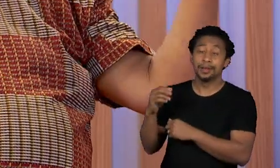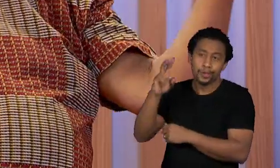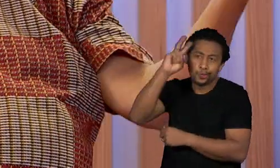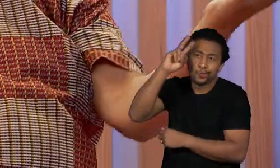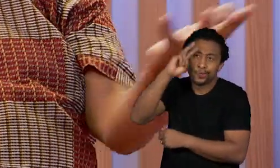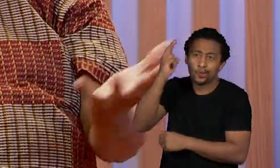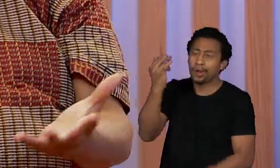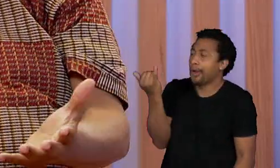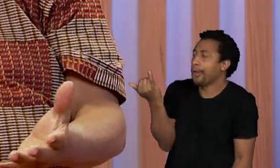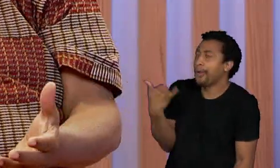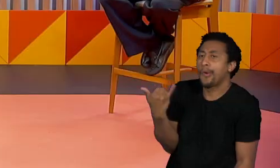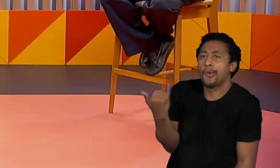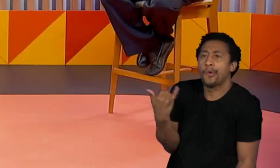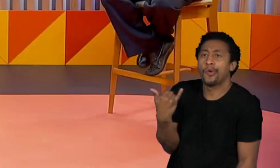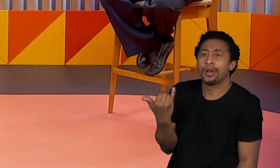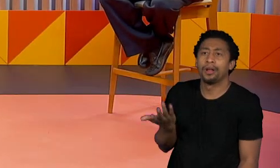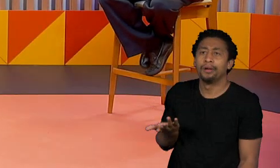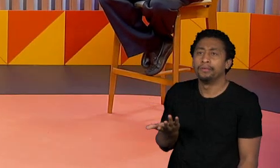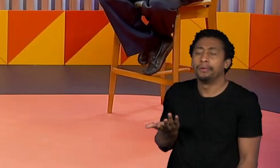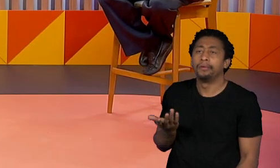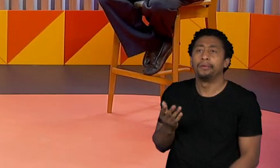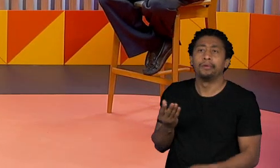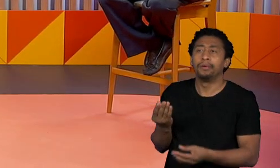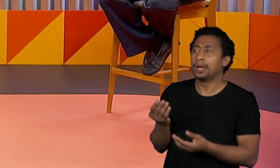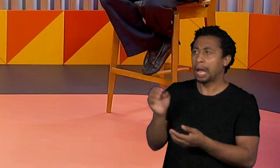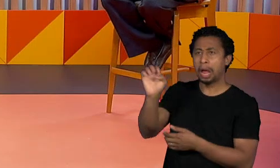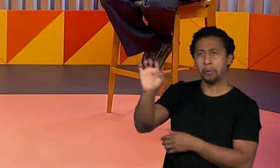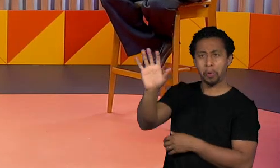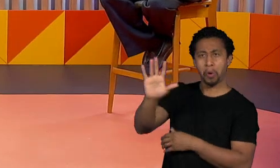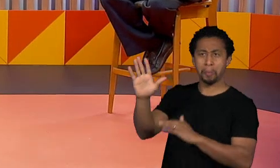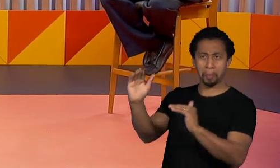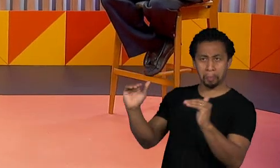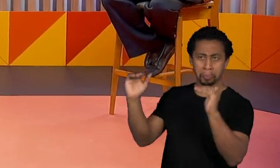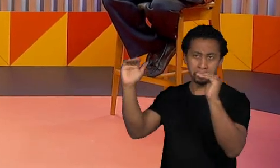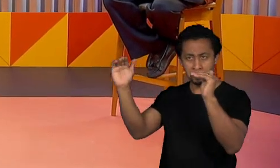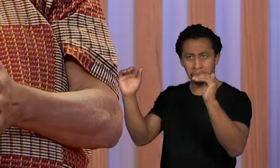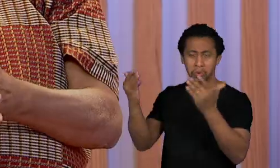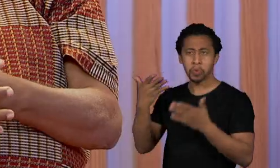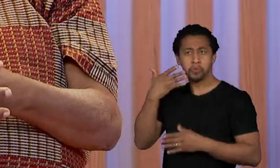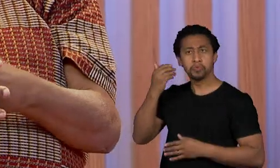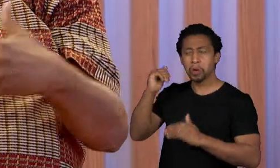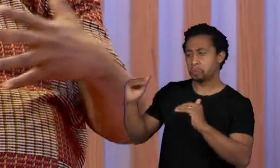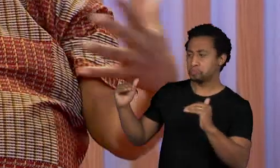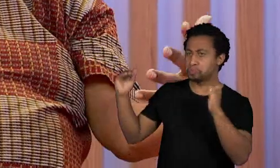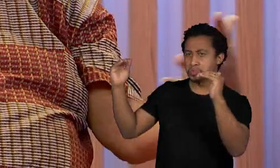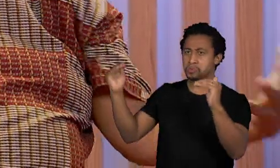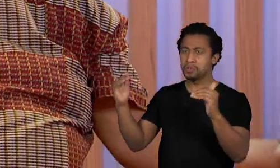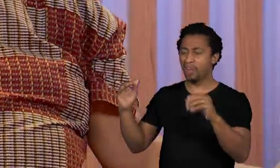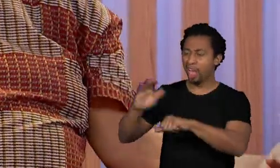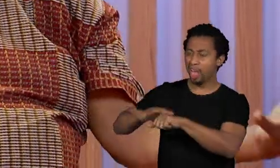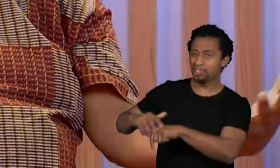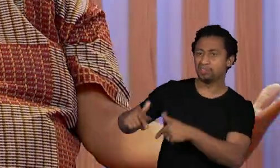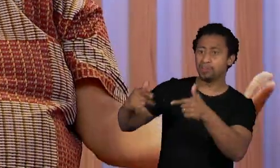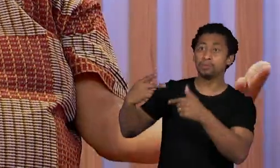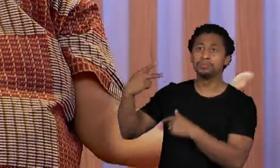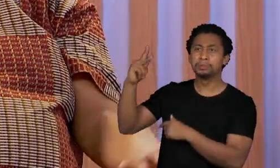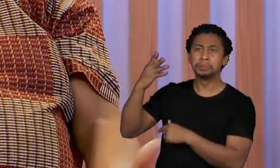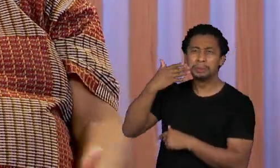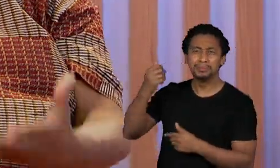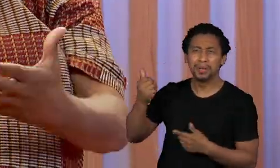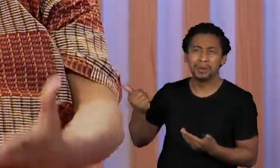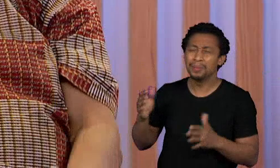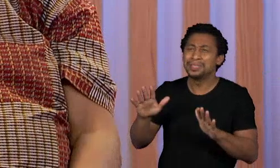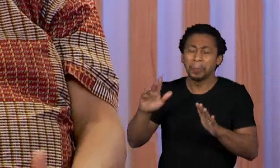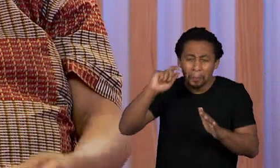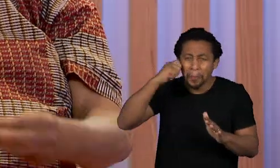pelo olhar eurocêntrico e feito de uma forma que não nos protagoniza, né?